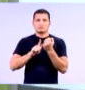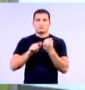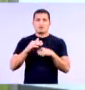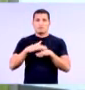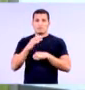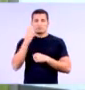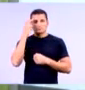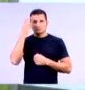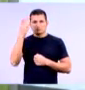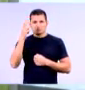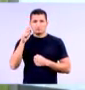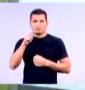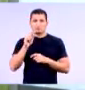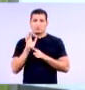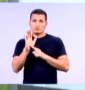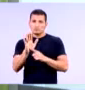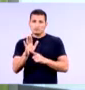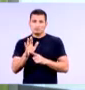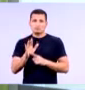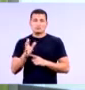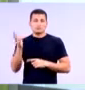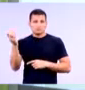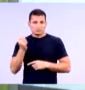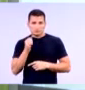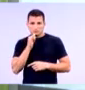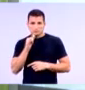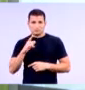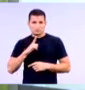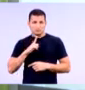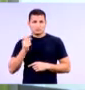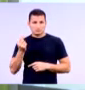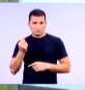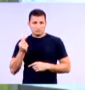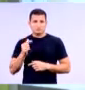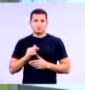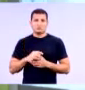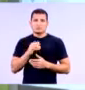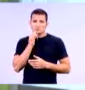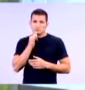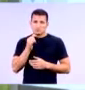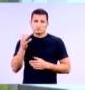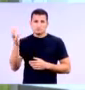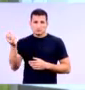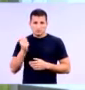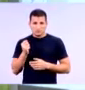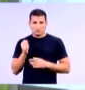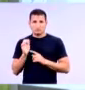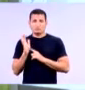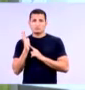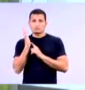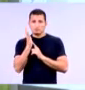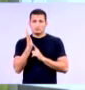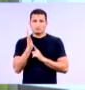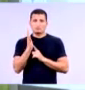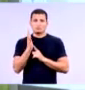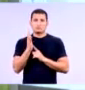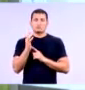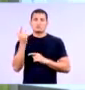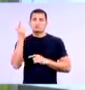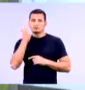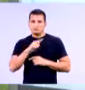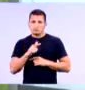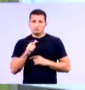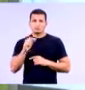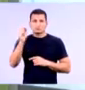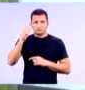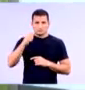ele vai mostrar, ele vai sacar se tiver saldo, e se sacar, ele vai mostrar, olha, consegui, saque efetuado sim.